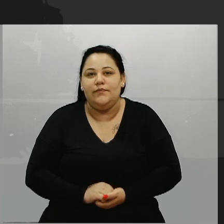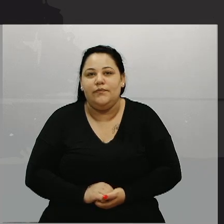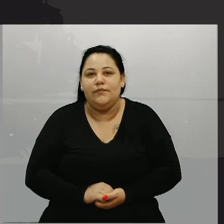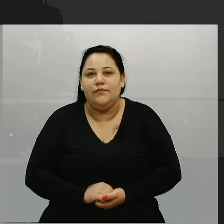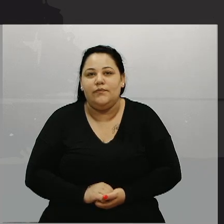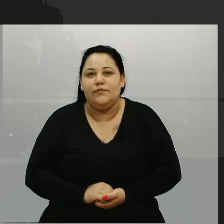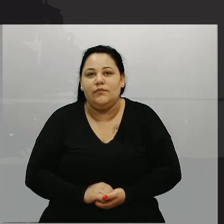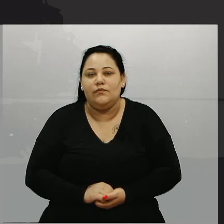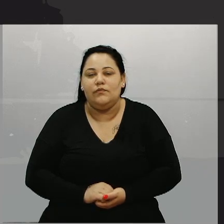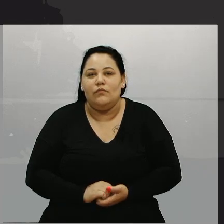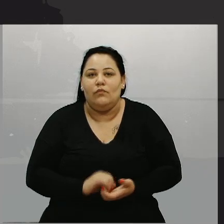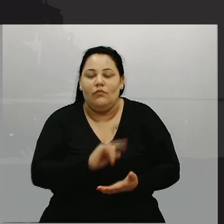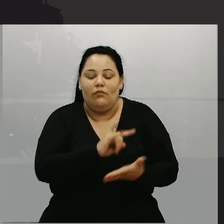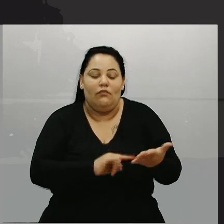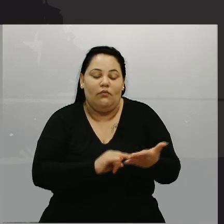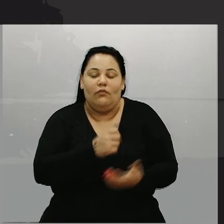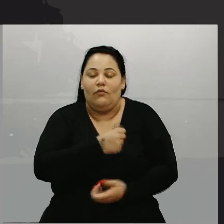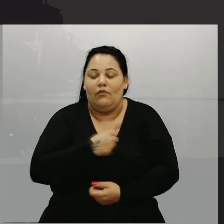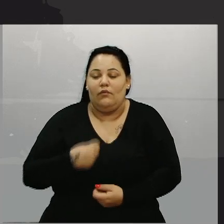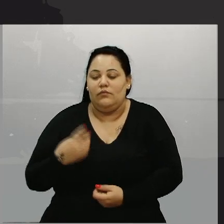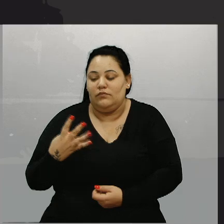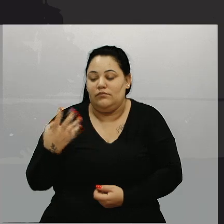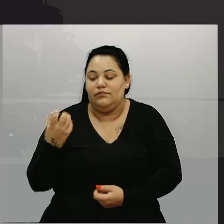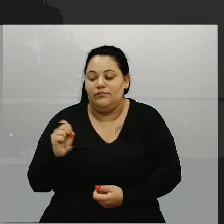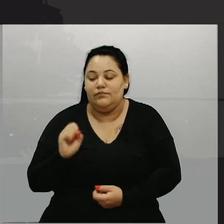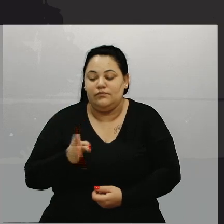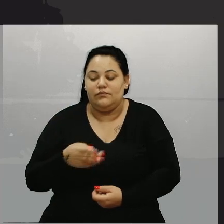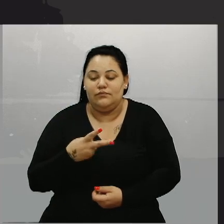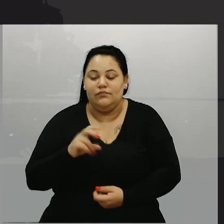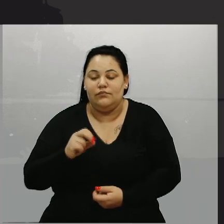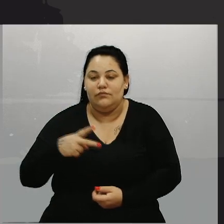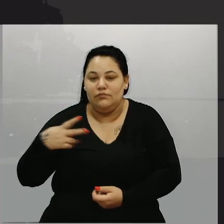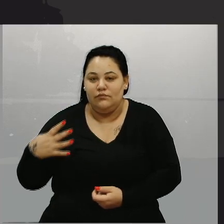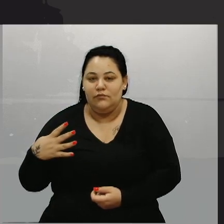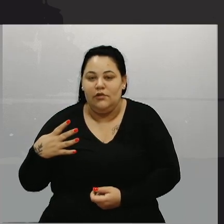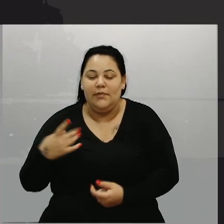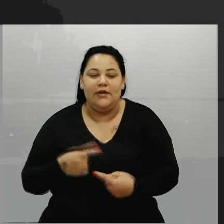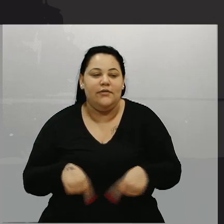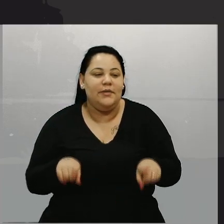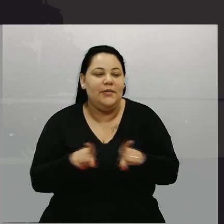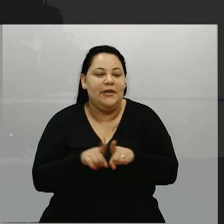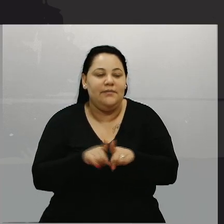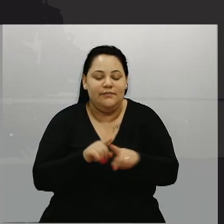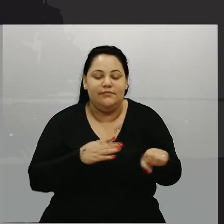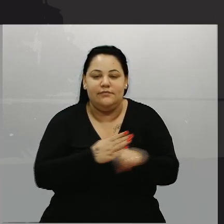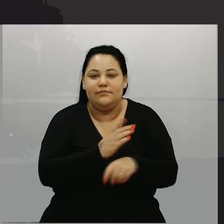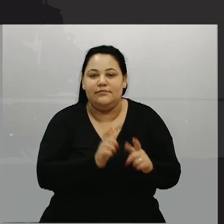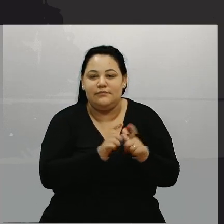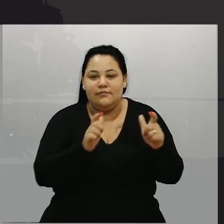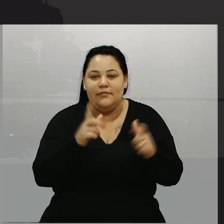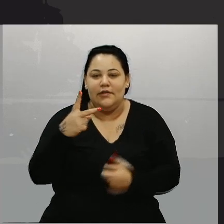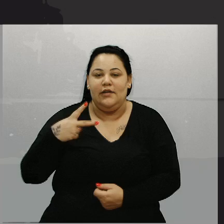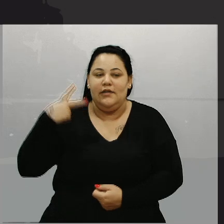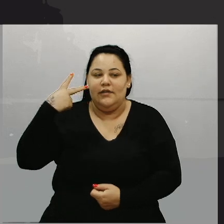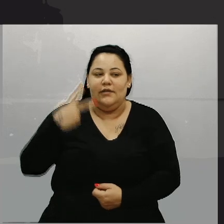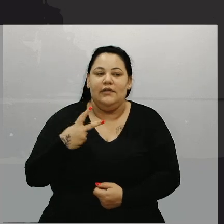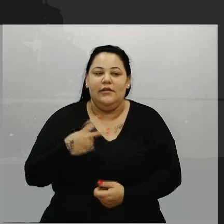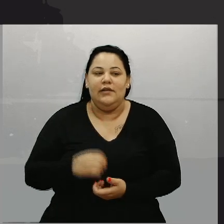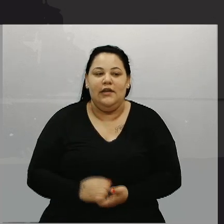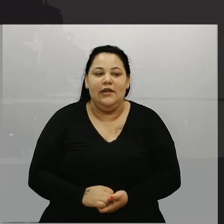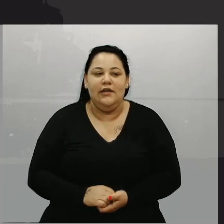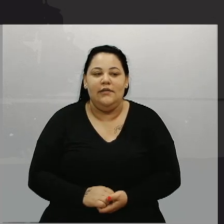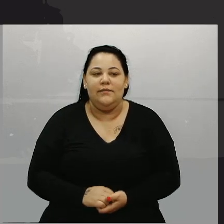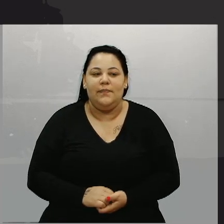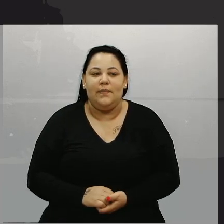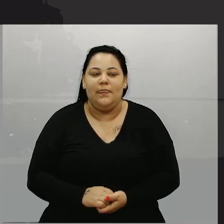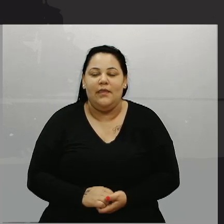O requerimento número 48/2024 foi aprovado por unanimidade das vereadoras e vereadores, com a